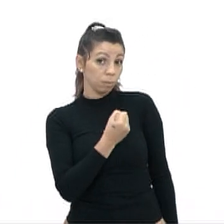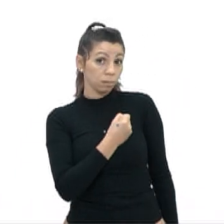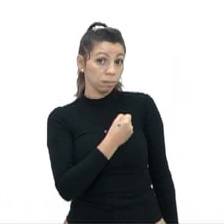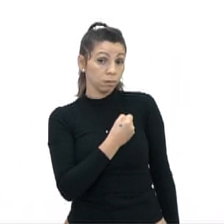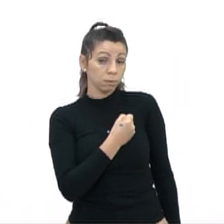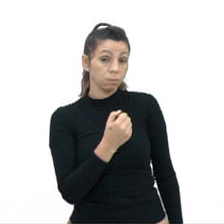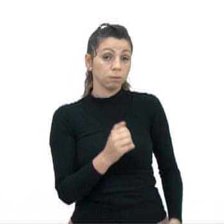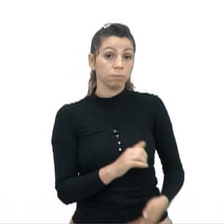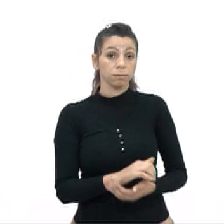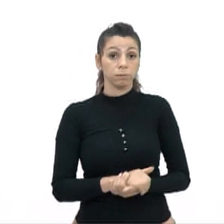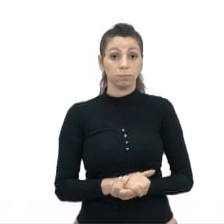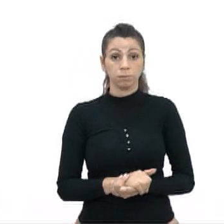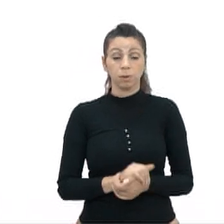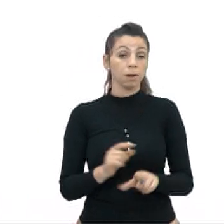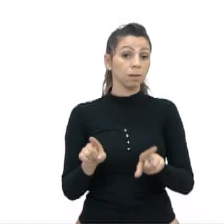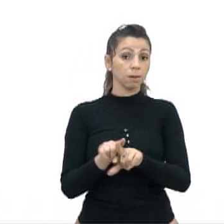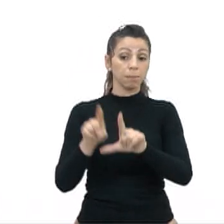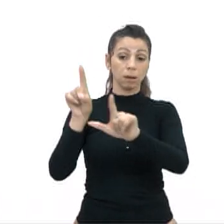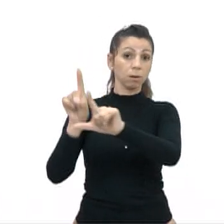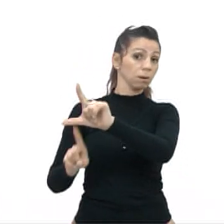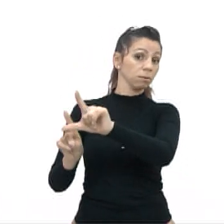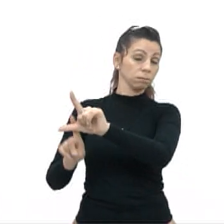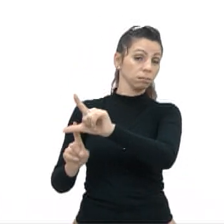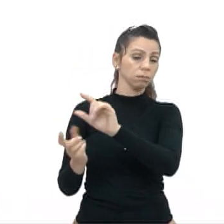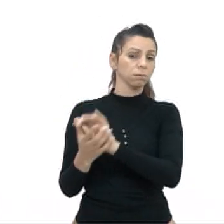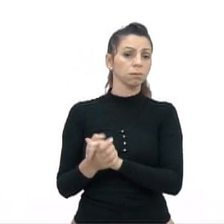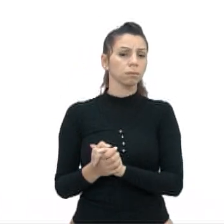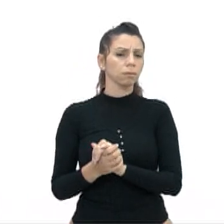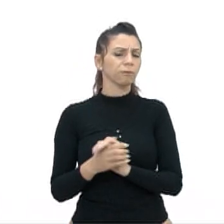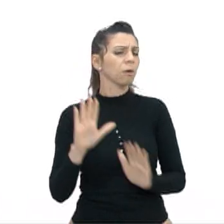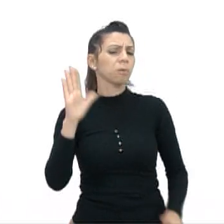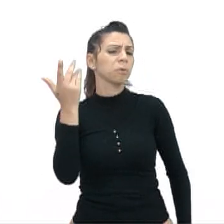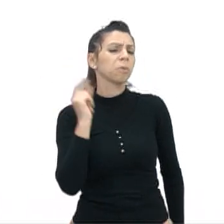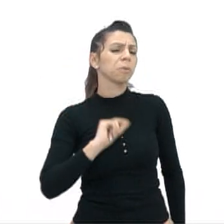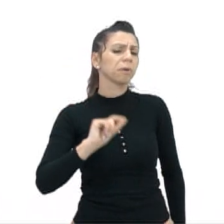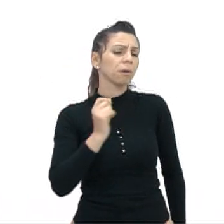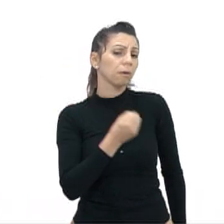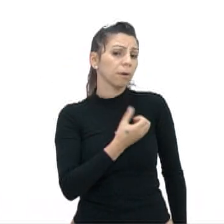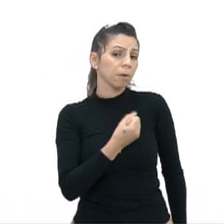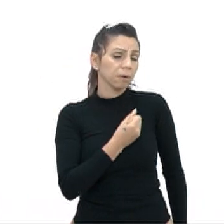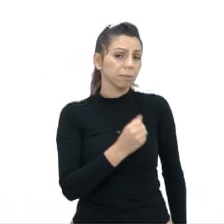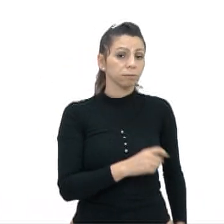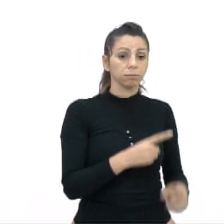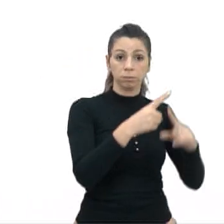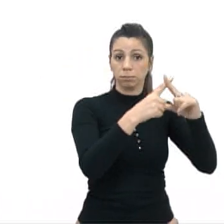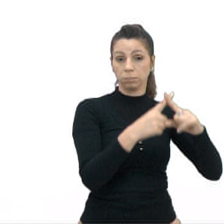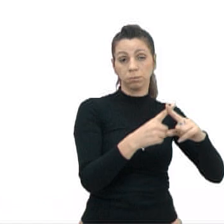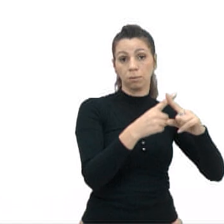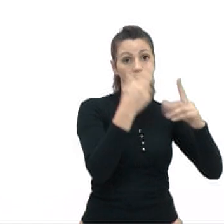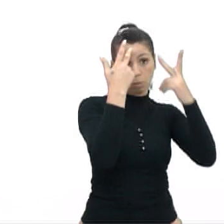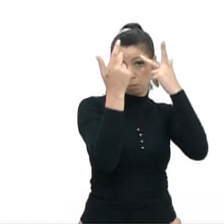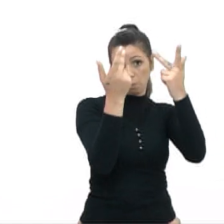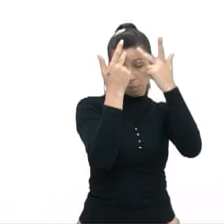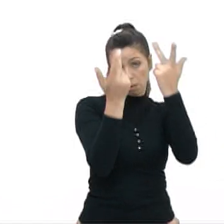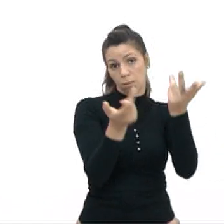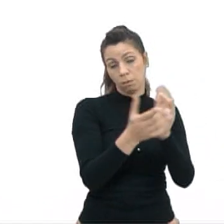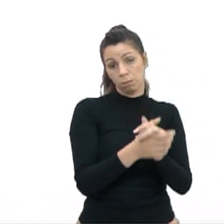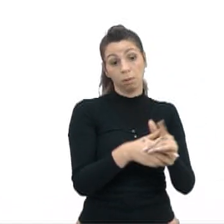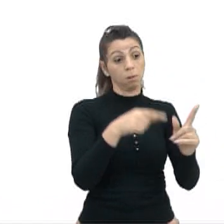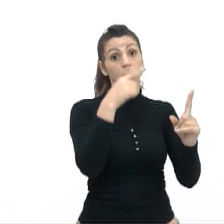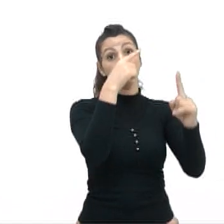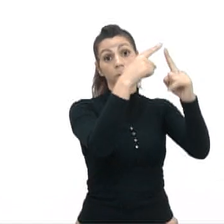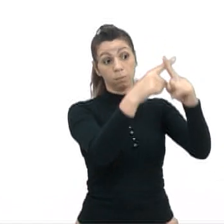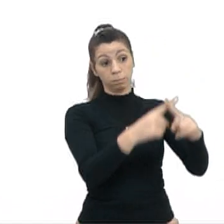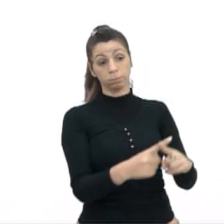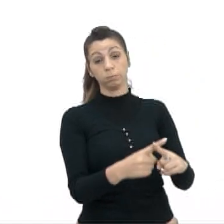coisa na parte literal. O que vai acontecer no coeficiente? Multiplicação normal. Então você multiplica